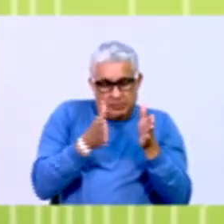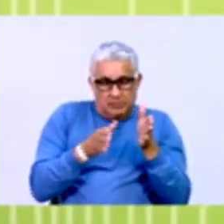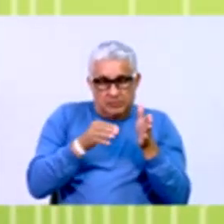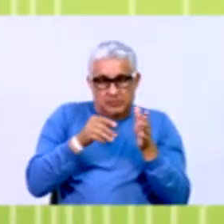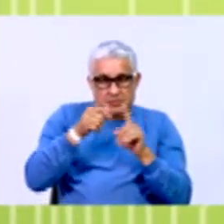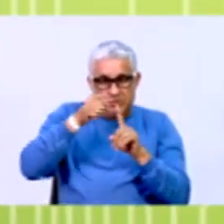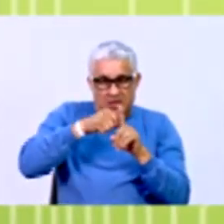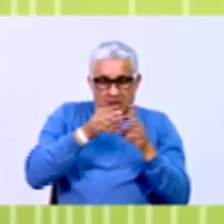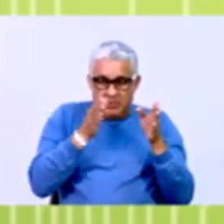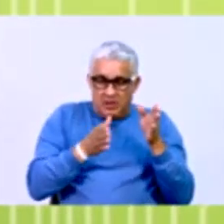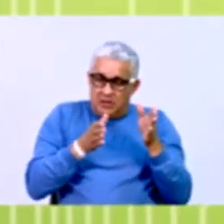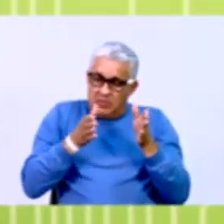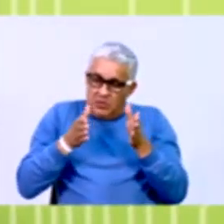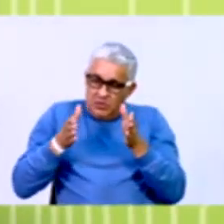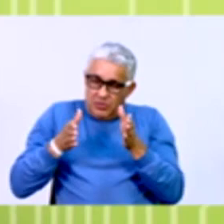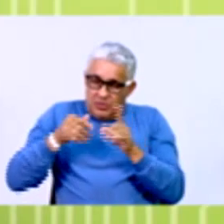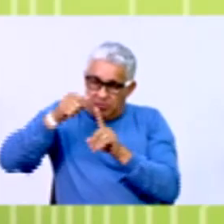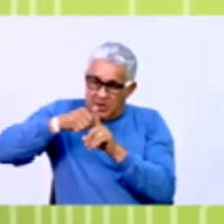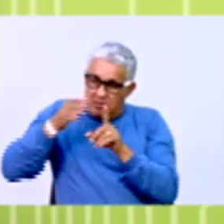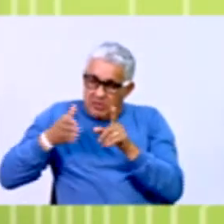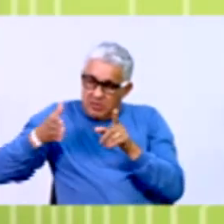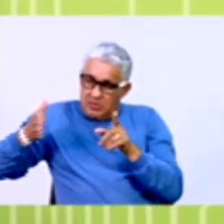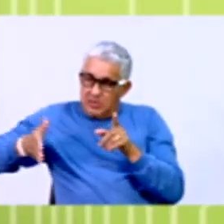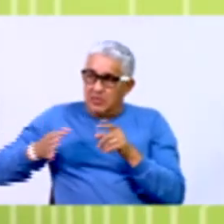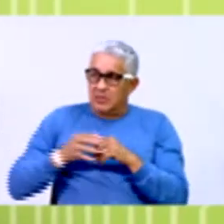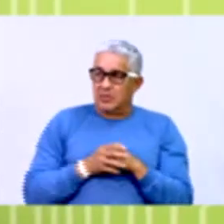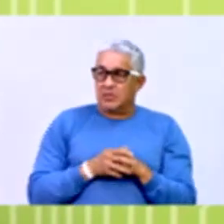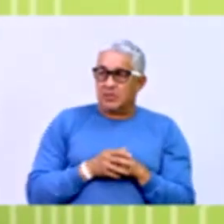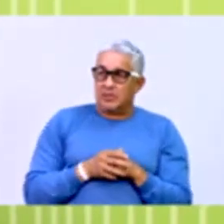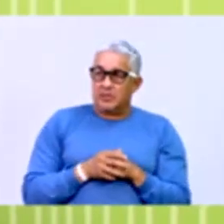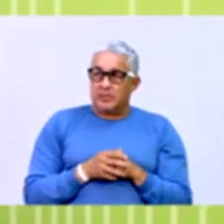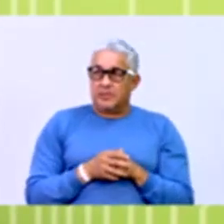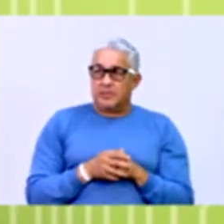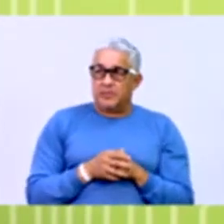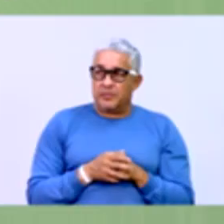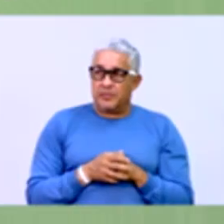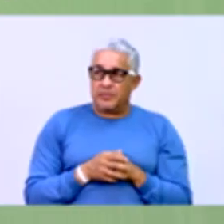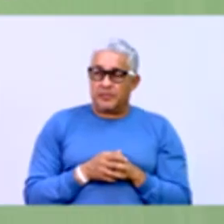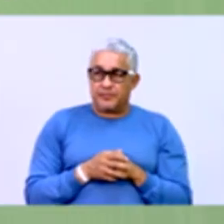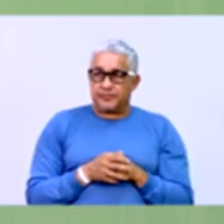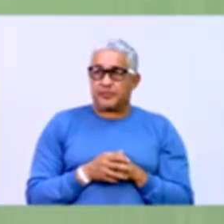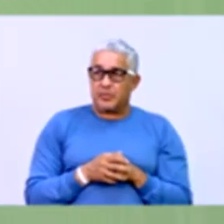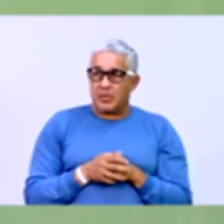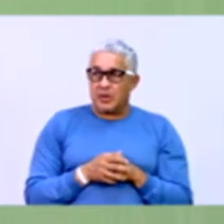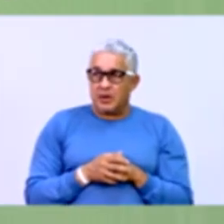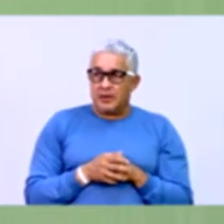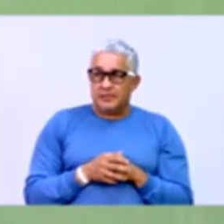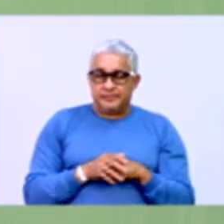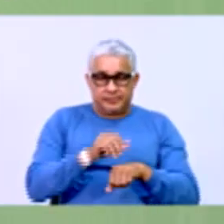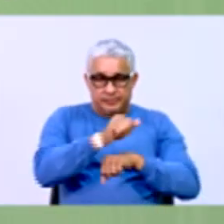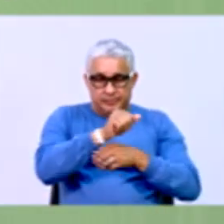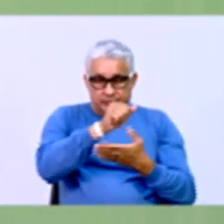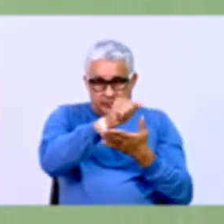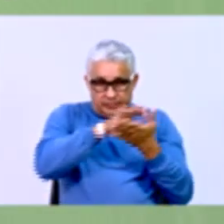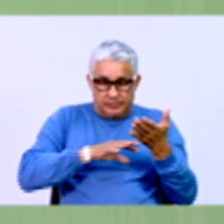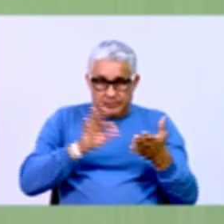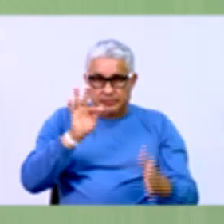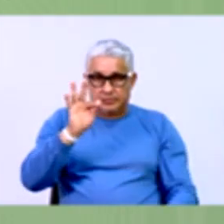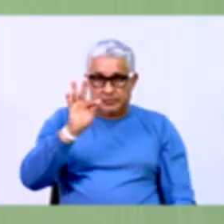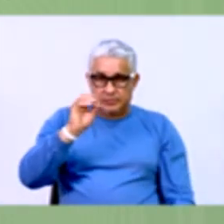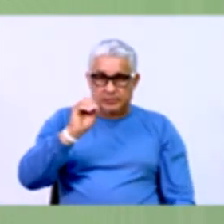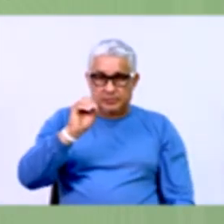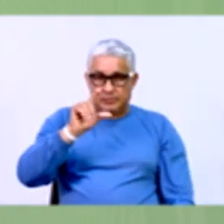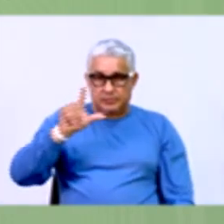tal ao mês tal do ano tal. É basicamente isso. Dentro das atividades de follow-up que a gente